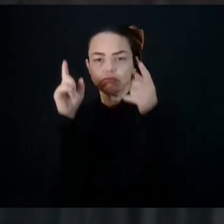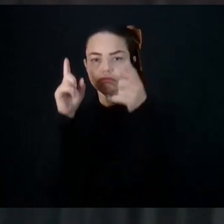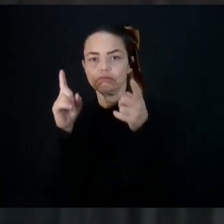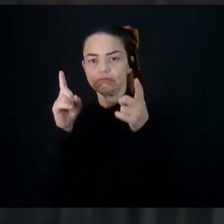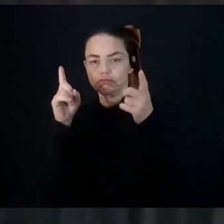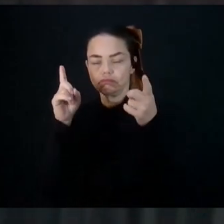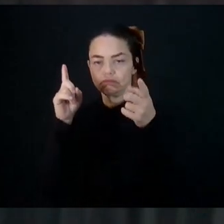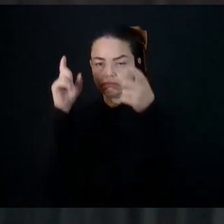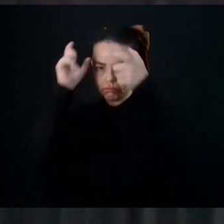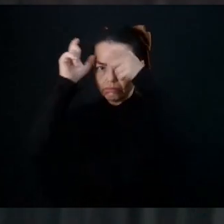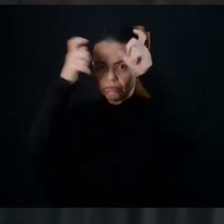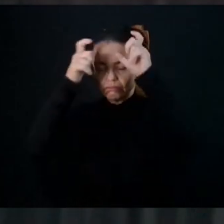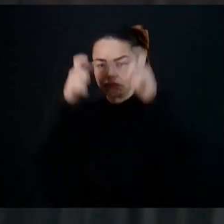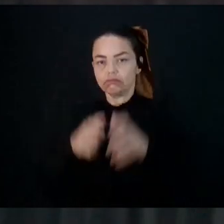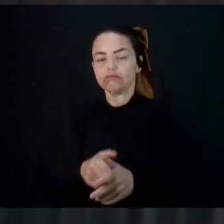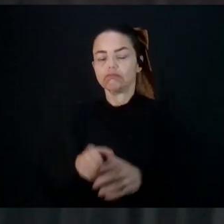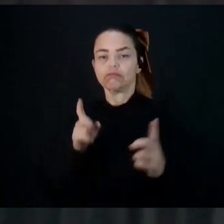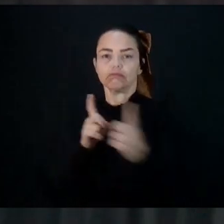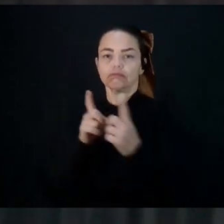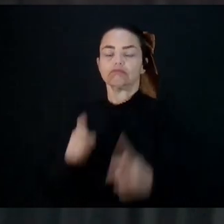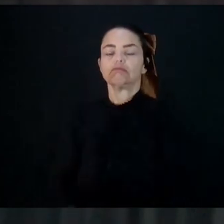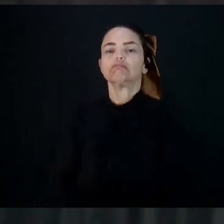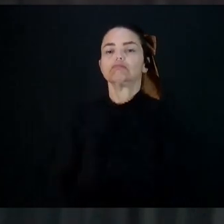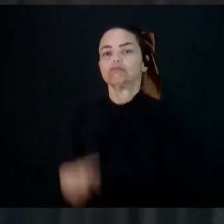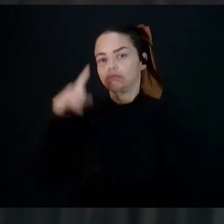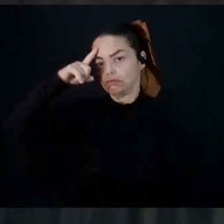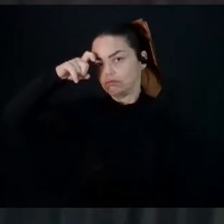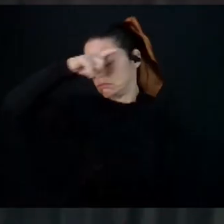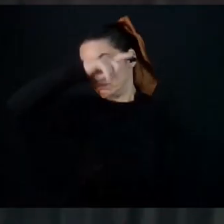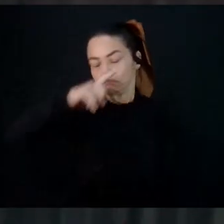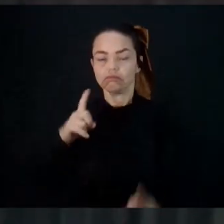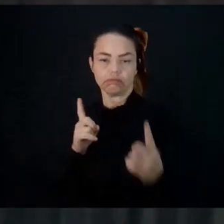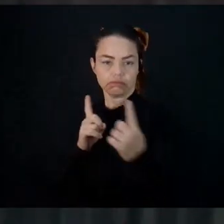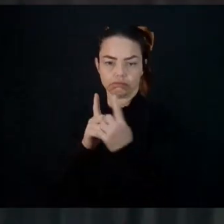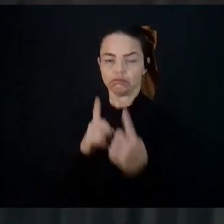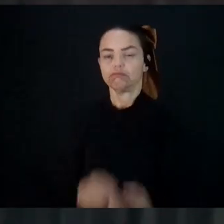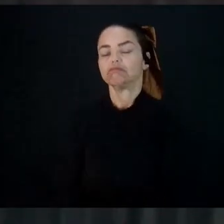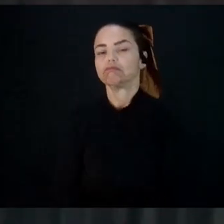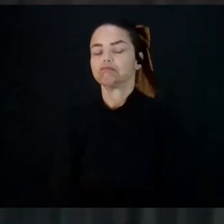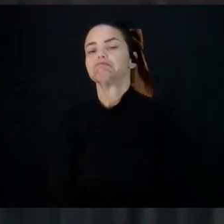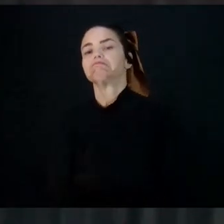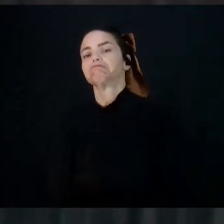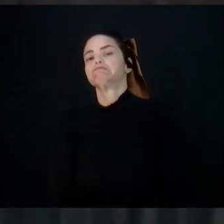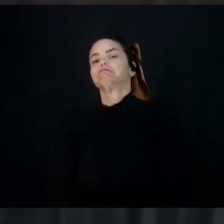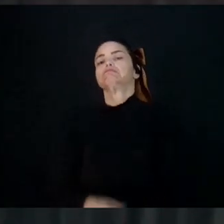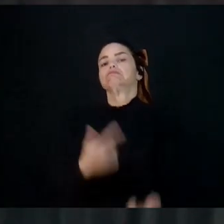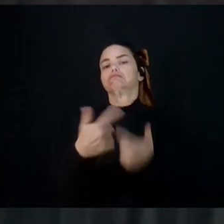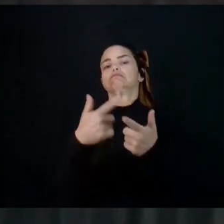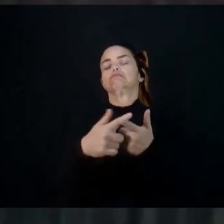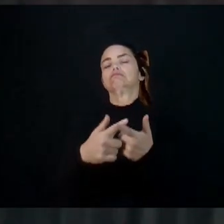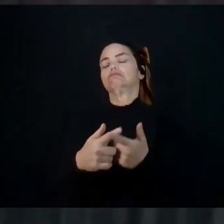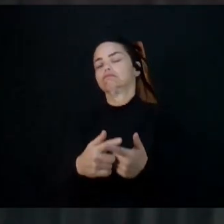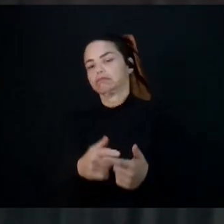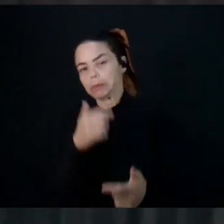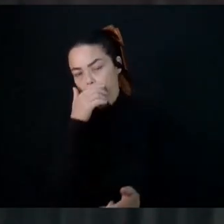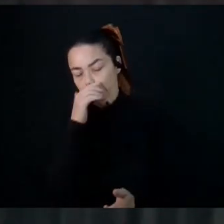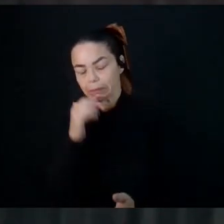Esse transtorno ele é de difícil diagnóstico. Não é algo assim que... Por quê? Quando